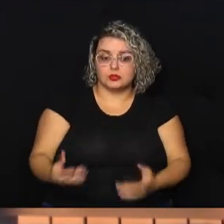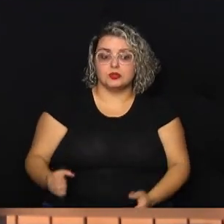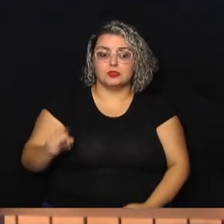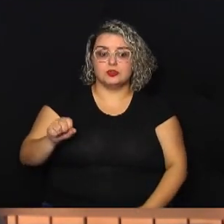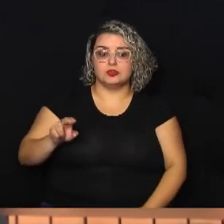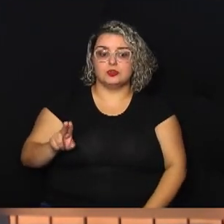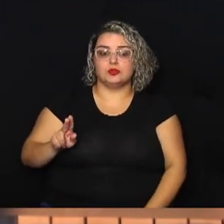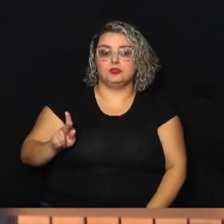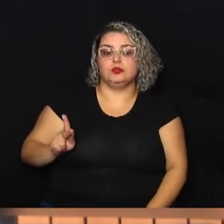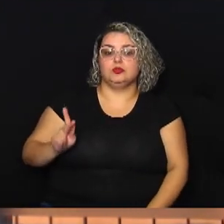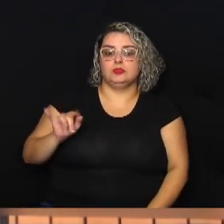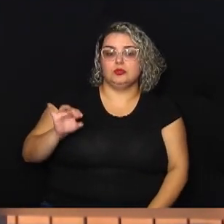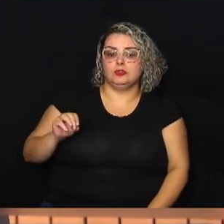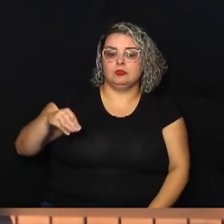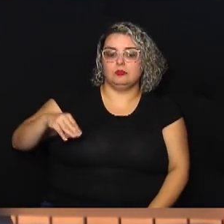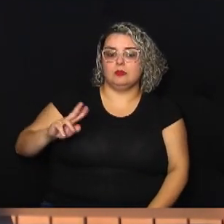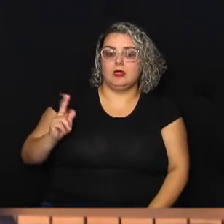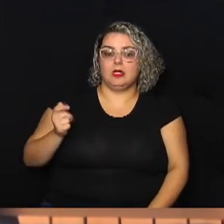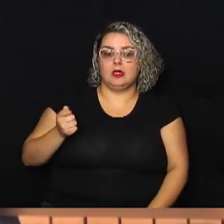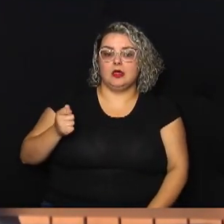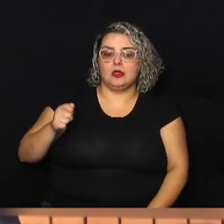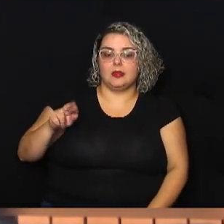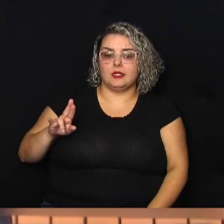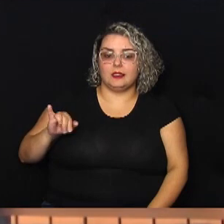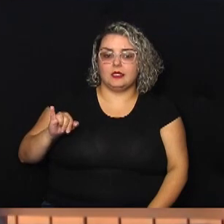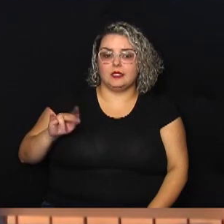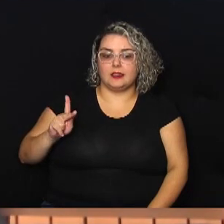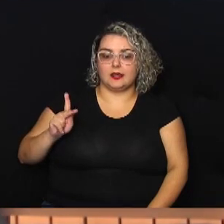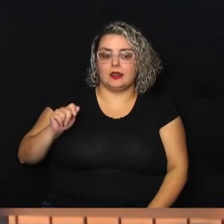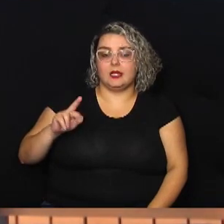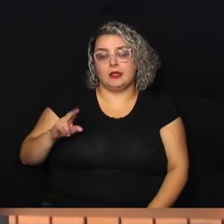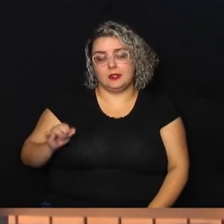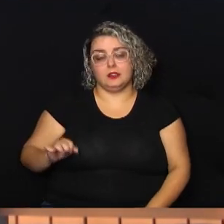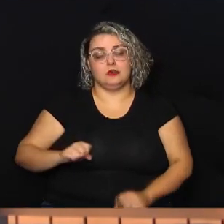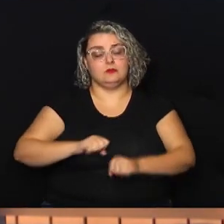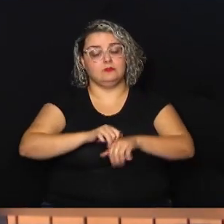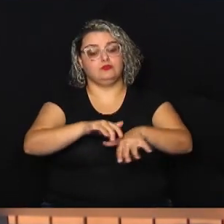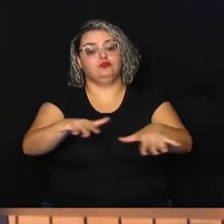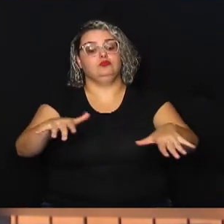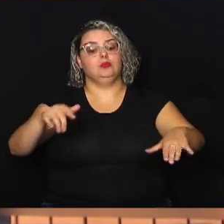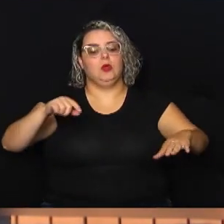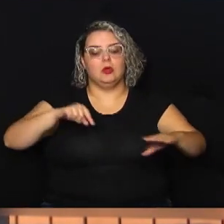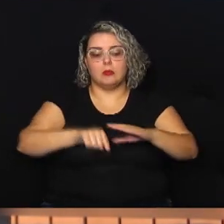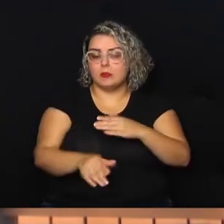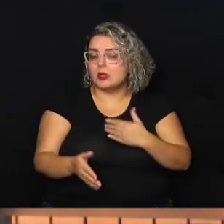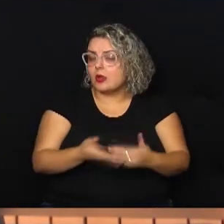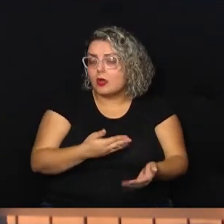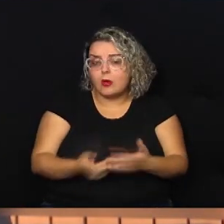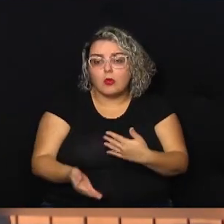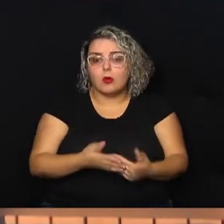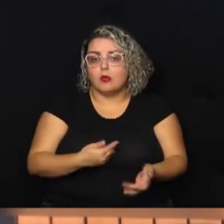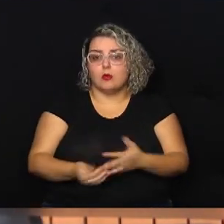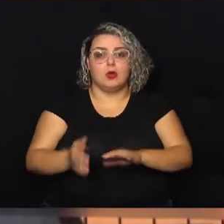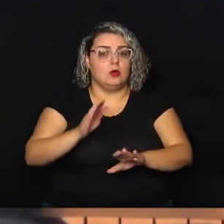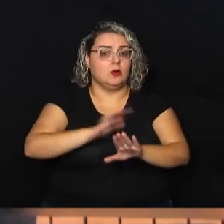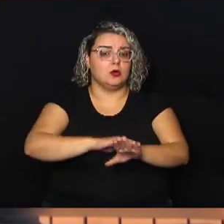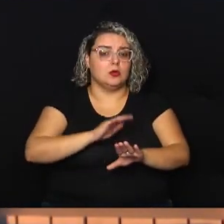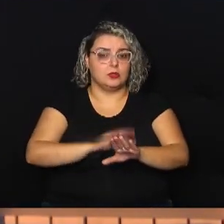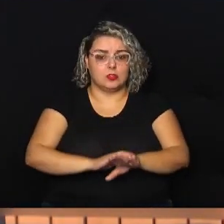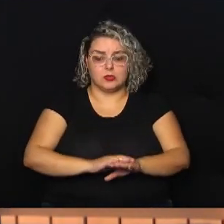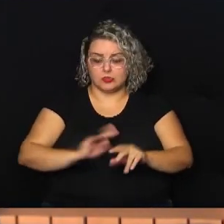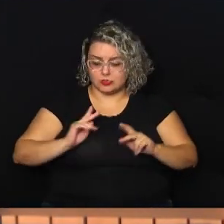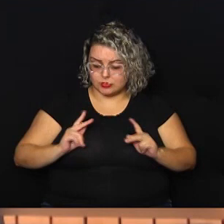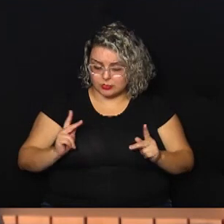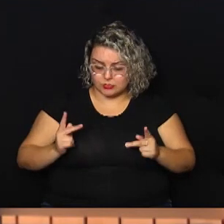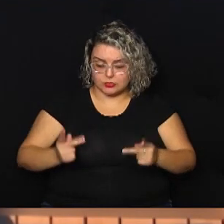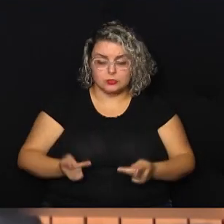Marricari são amplos e profundos, mas qualquer atividade que o ser humano